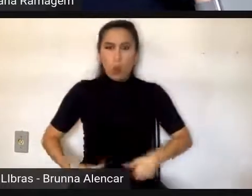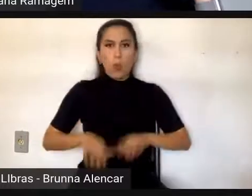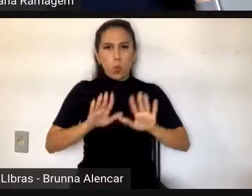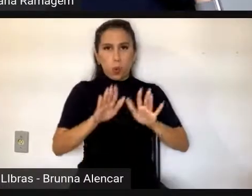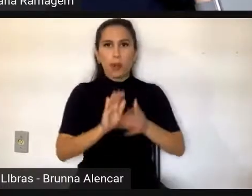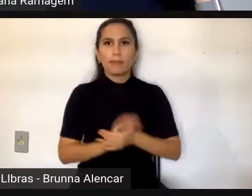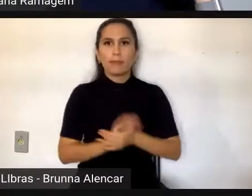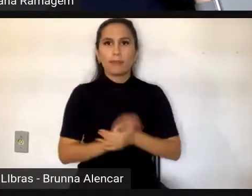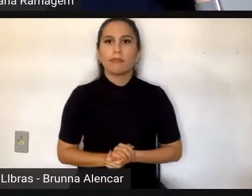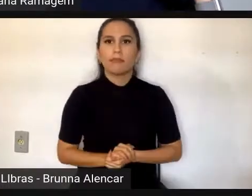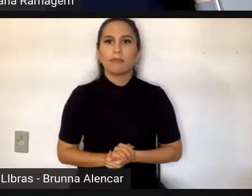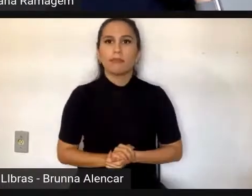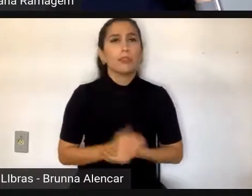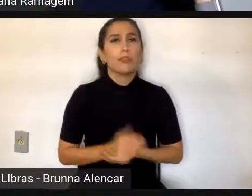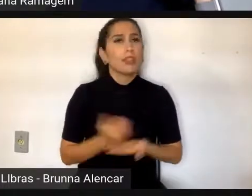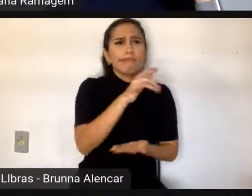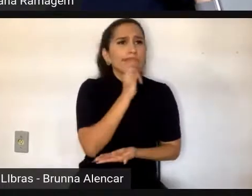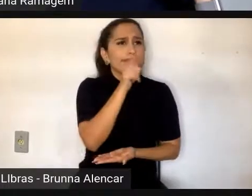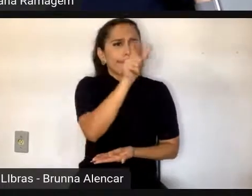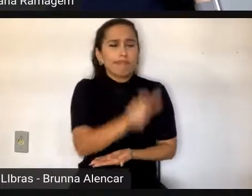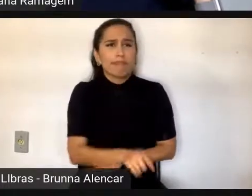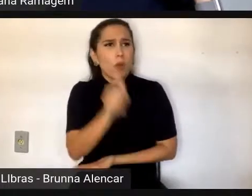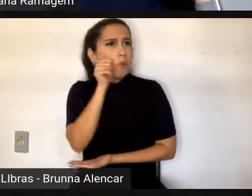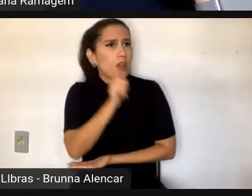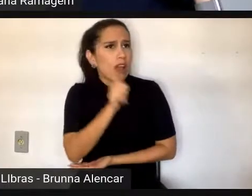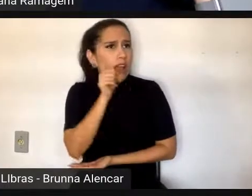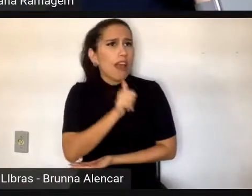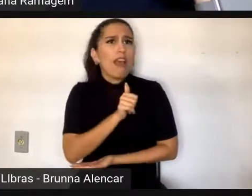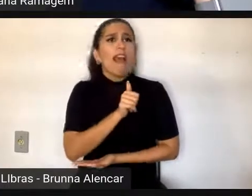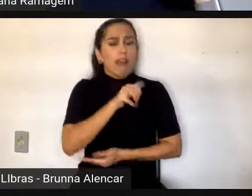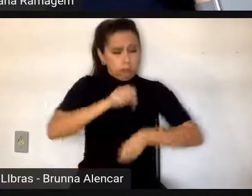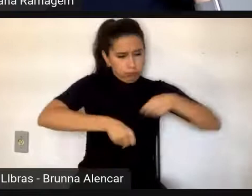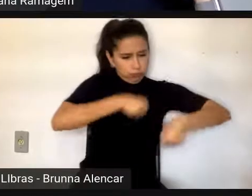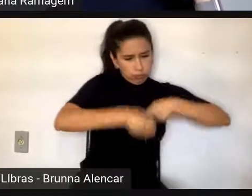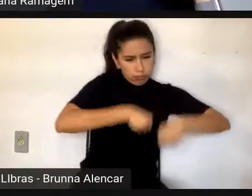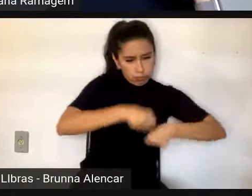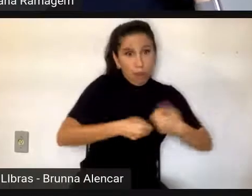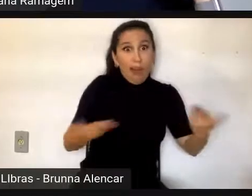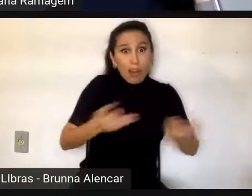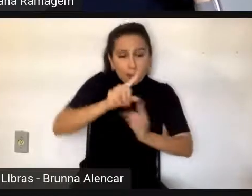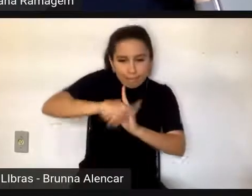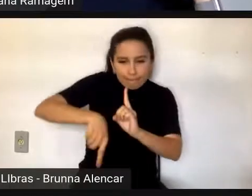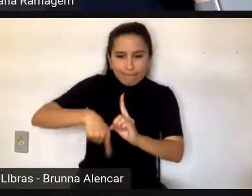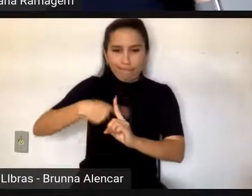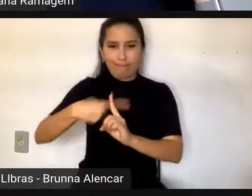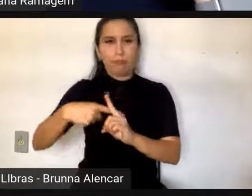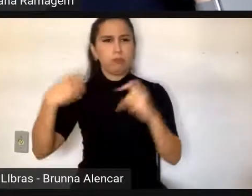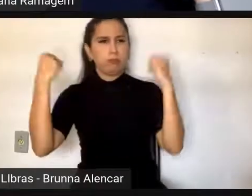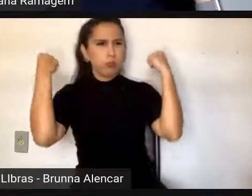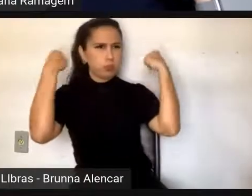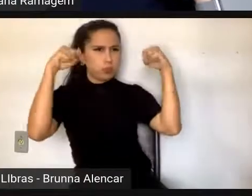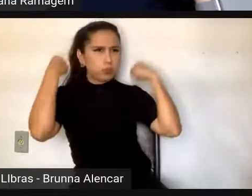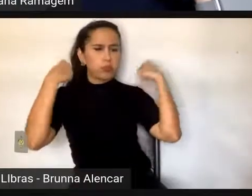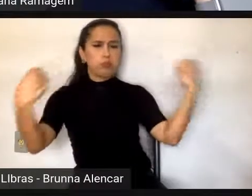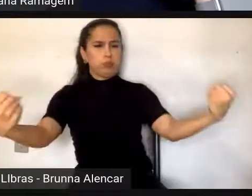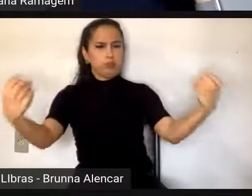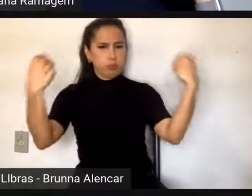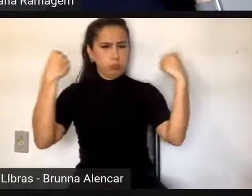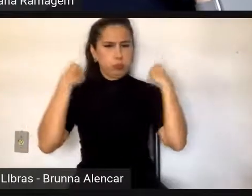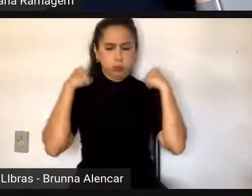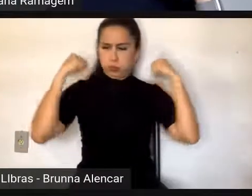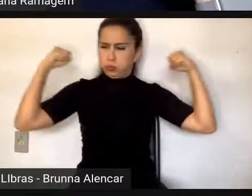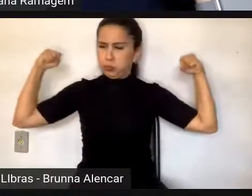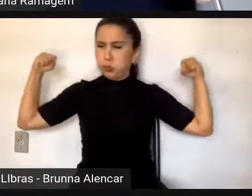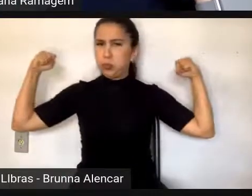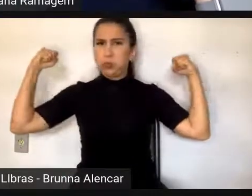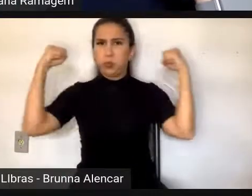uma atividade de musculação. Comece a fazer uma rosca direta, comece a